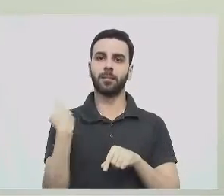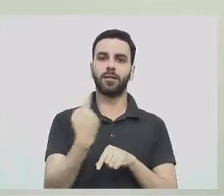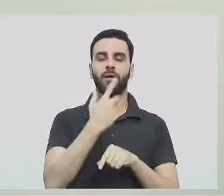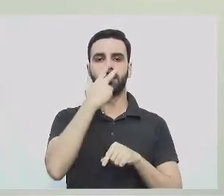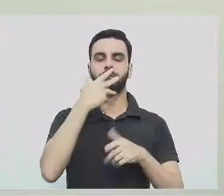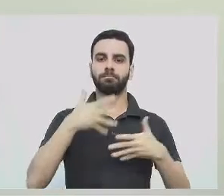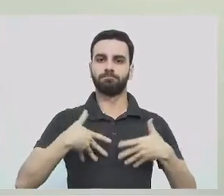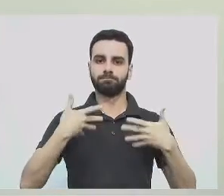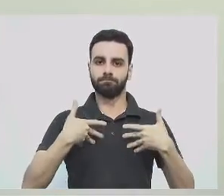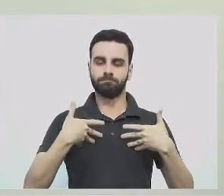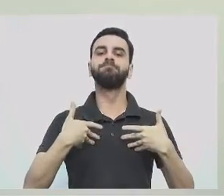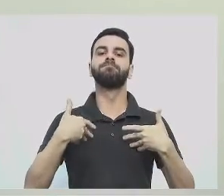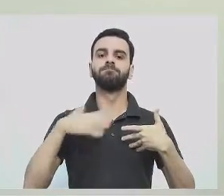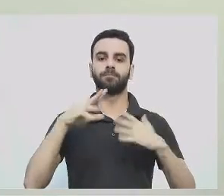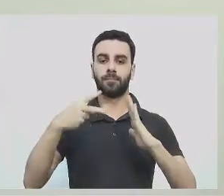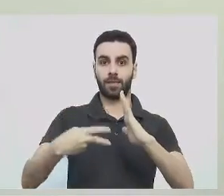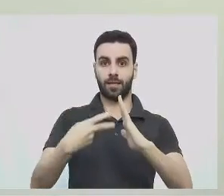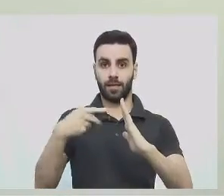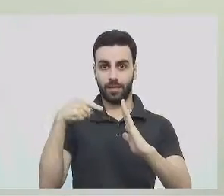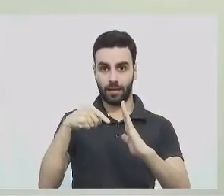motiva a que essa casa